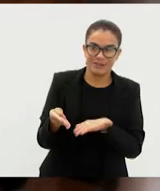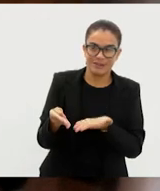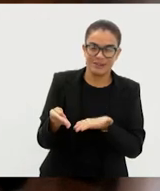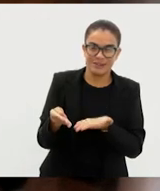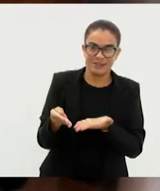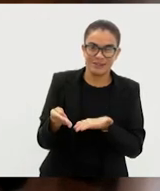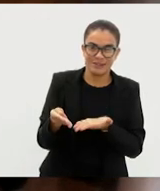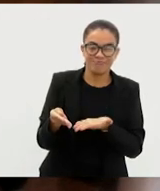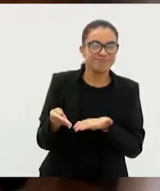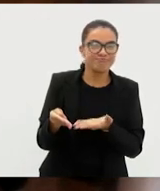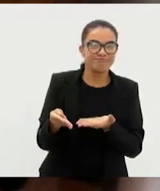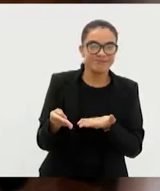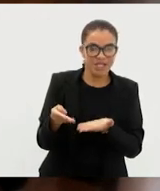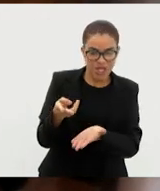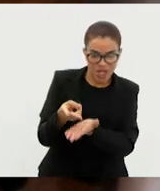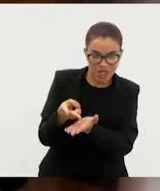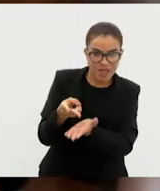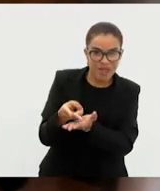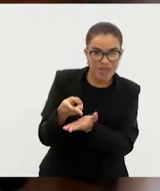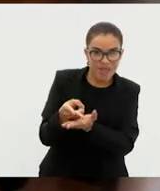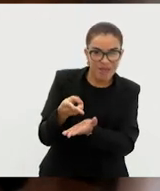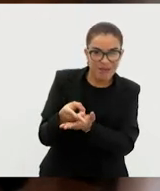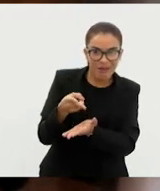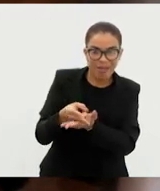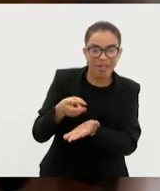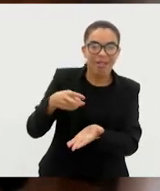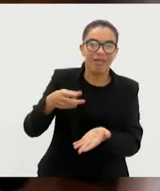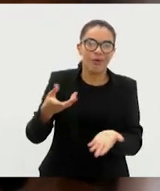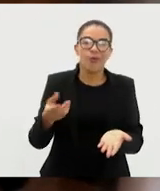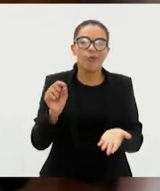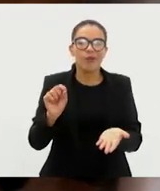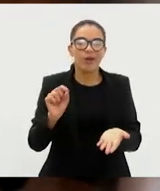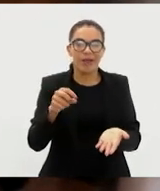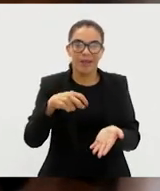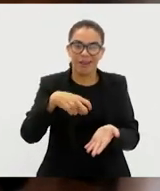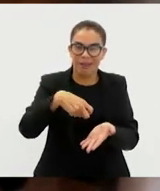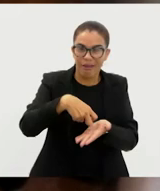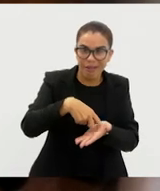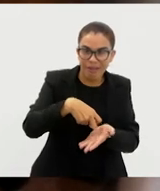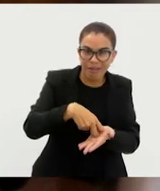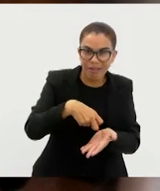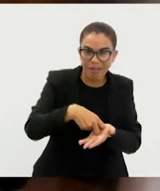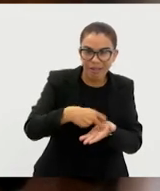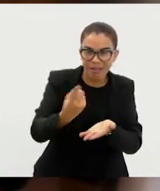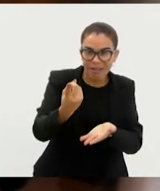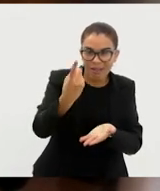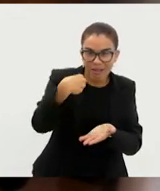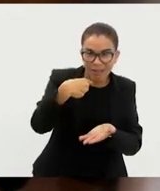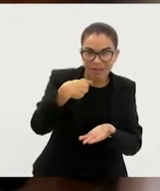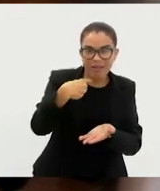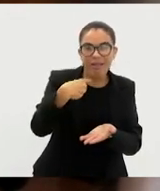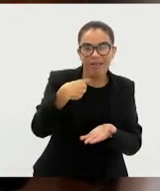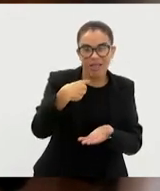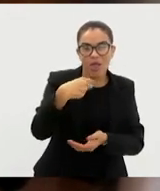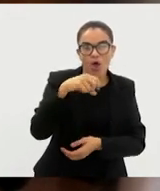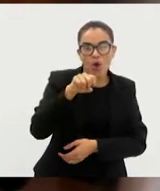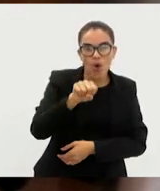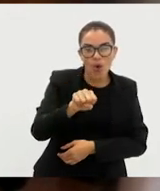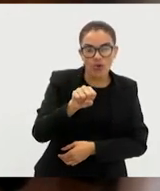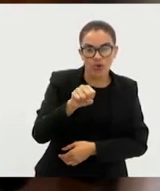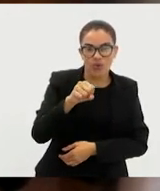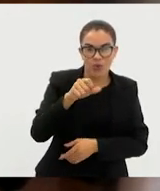Se prevalecer a penalidade que nos foi imposta em 28 de